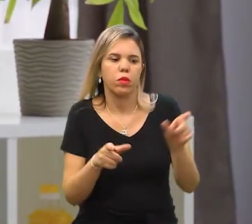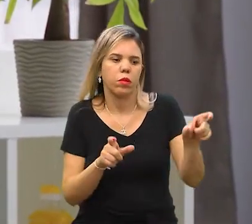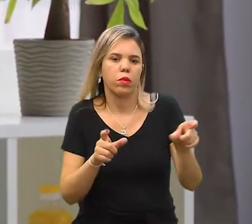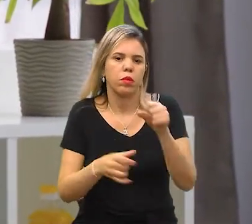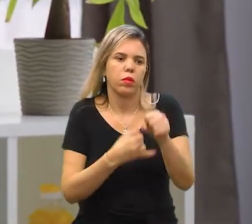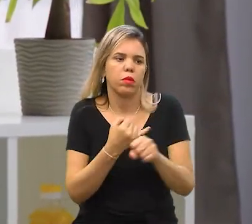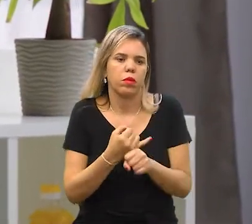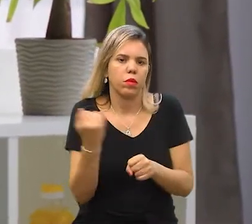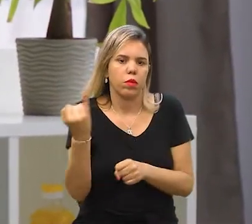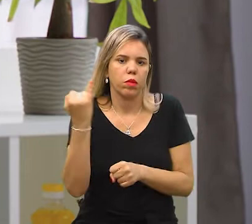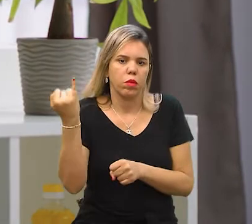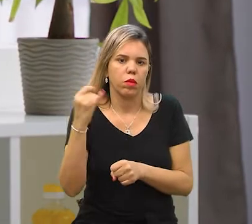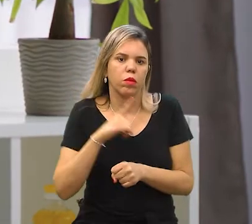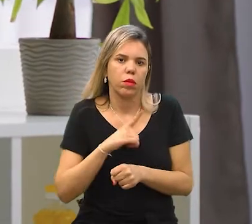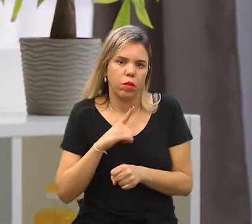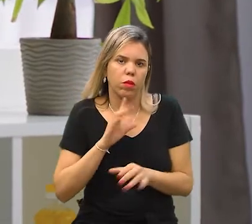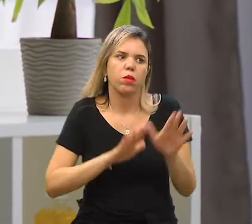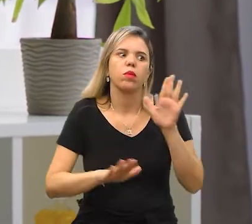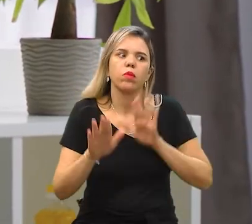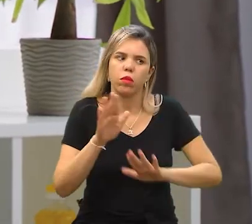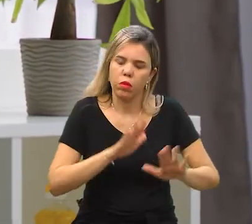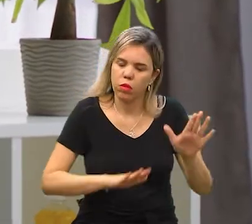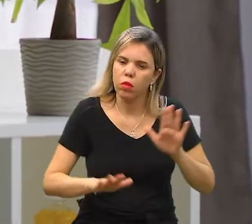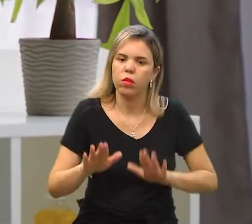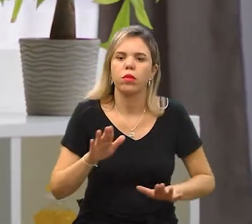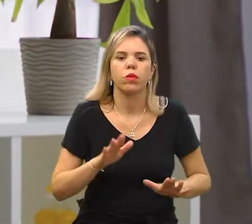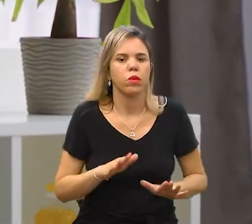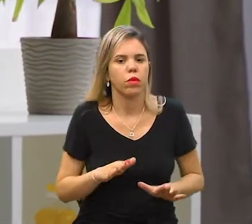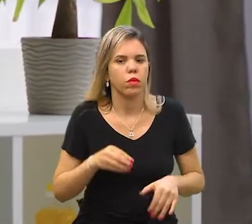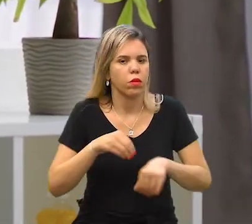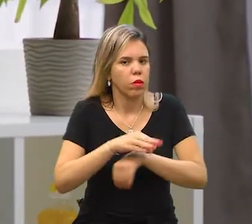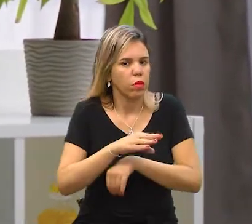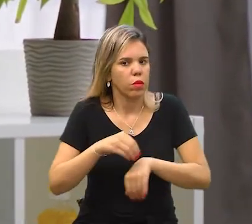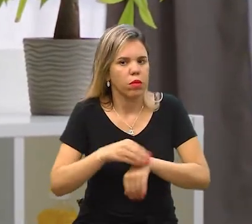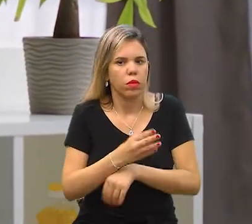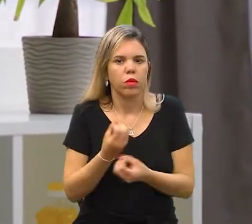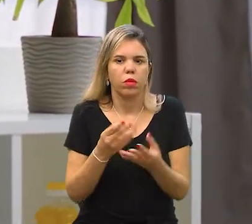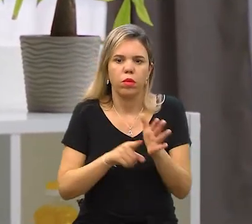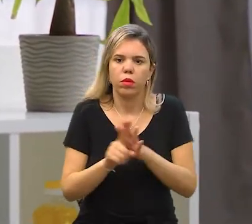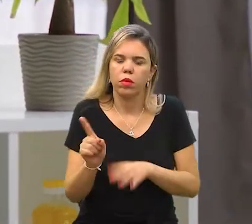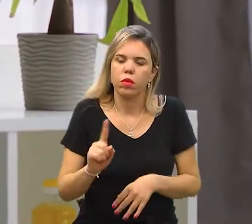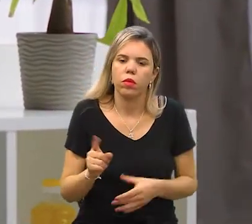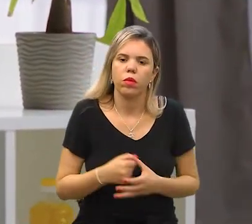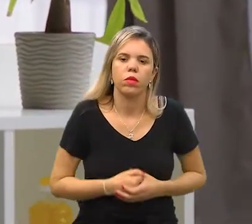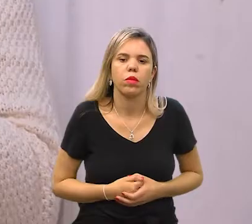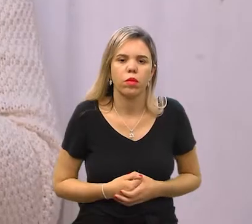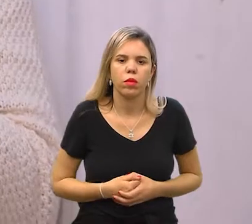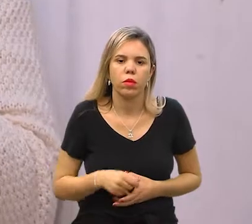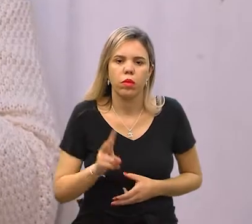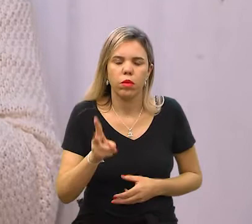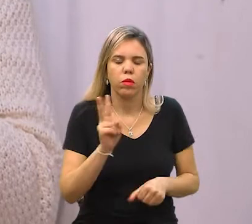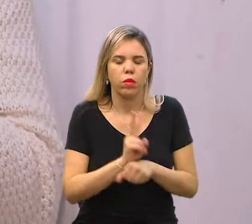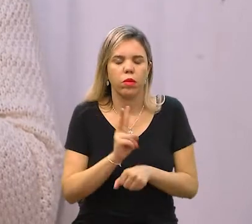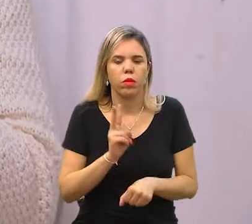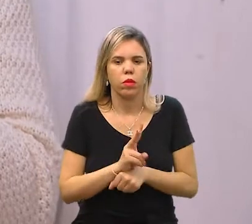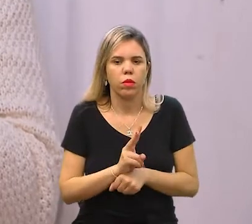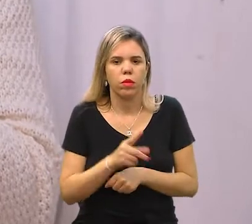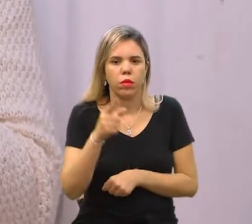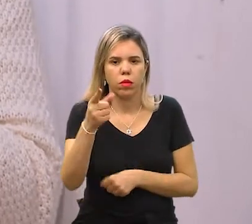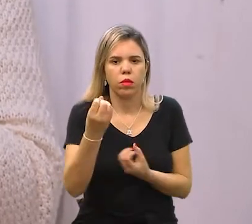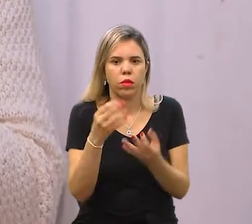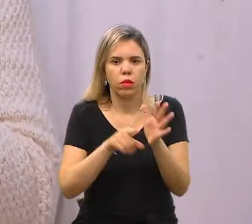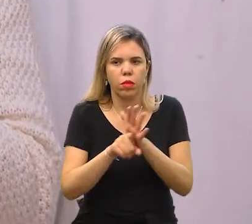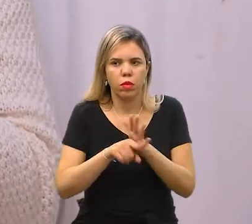virtual. É importante também ter esse cuidado, né? De não passar os dados. Você deve sempre proteger as